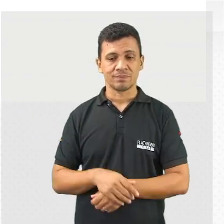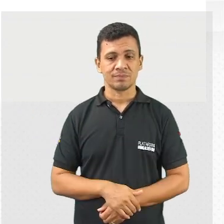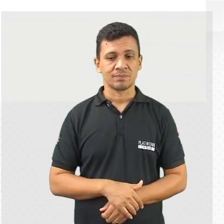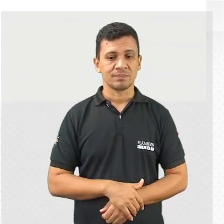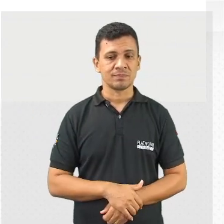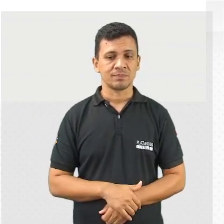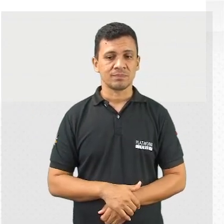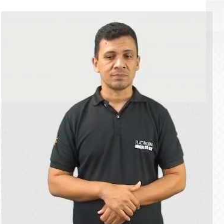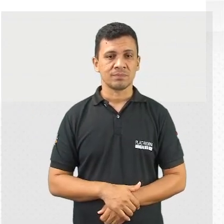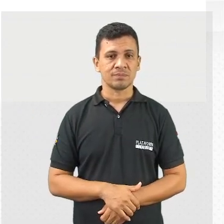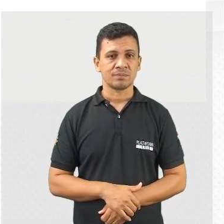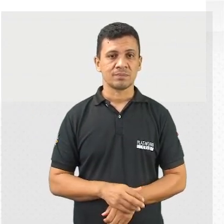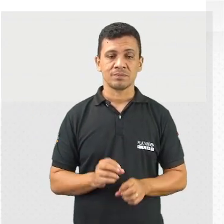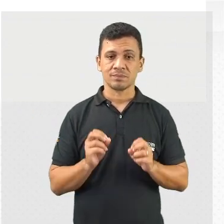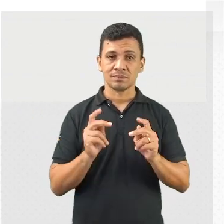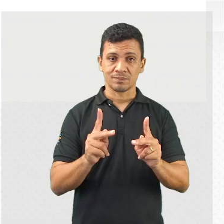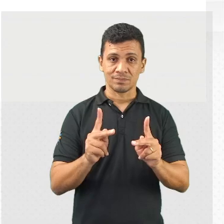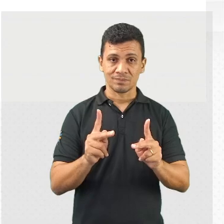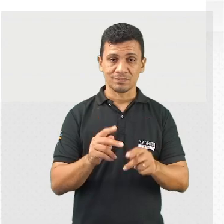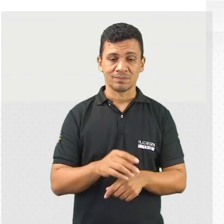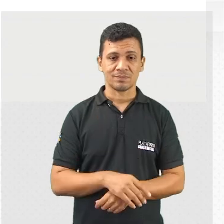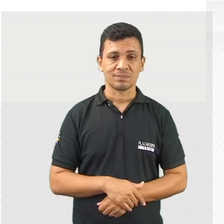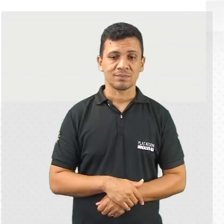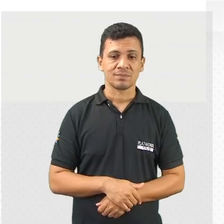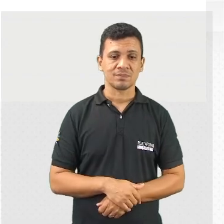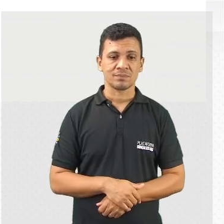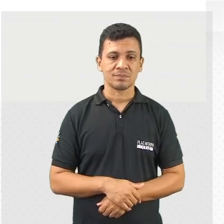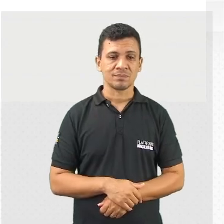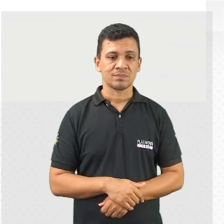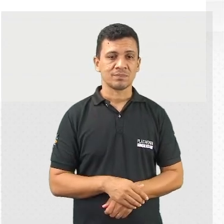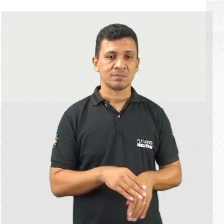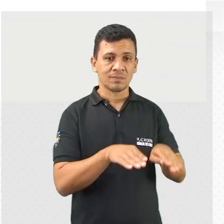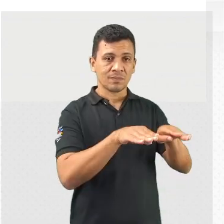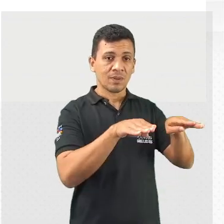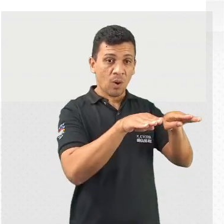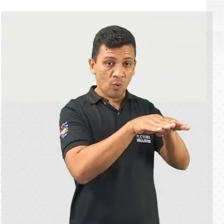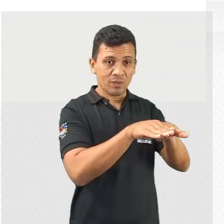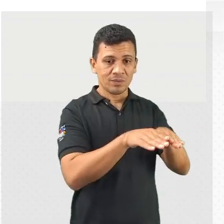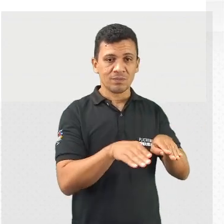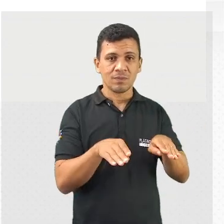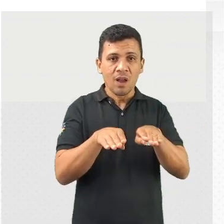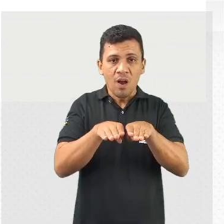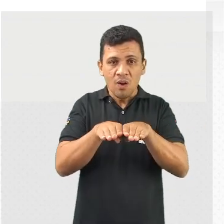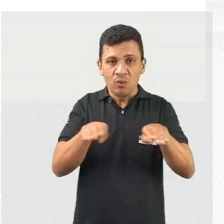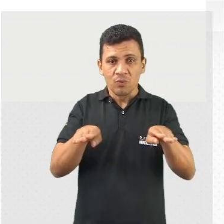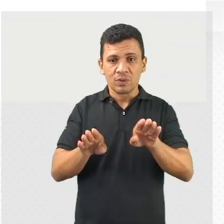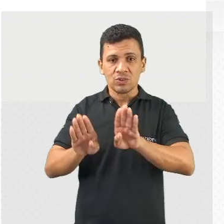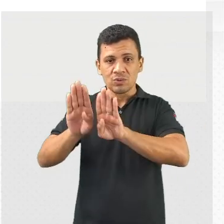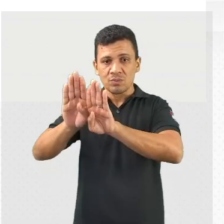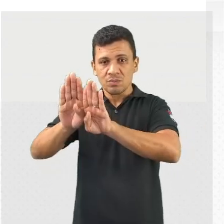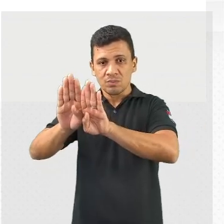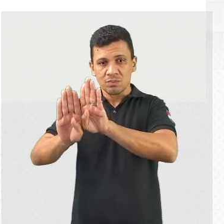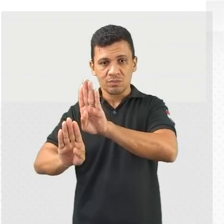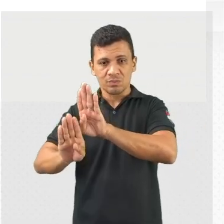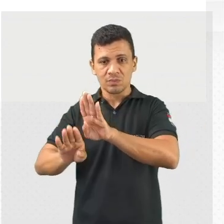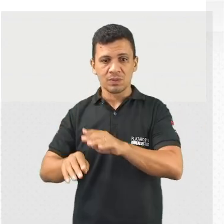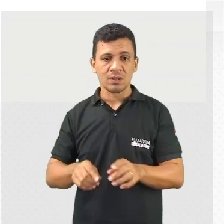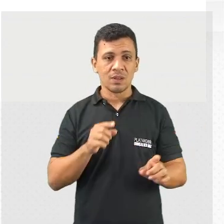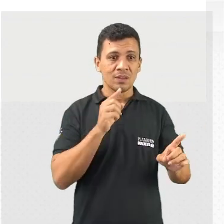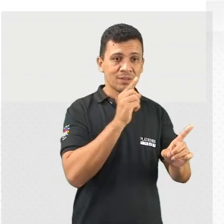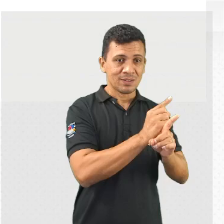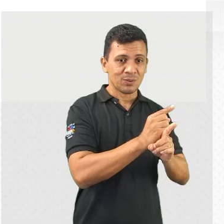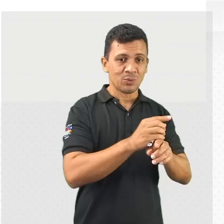ou conservativo. Belezinha? Então, ó, convergente, divergente, transformante. Se encontram, se